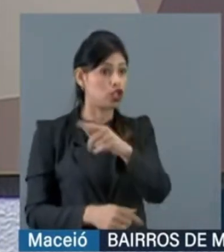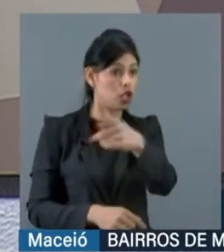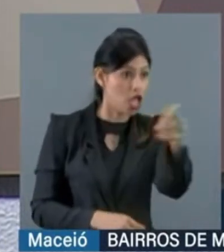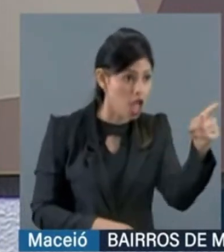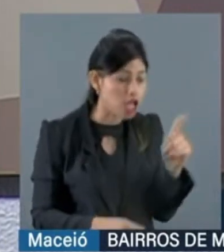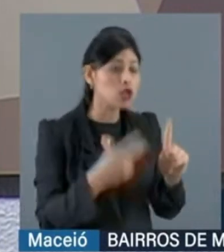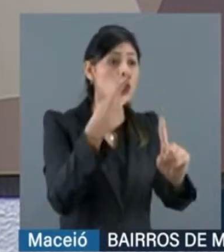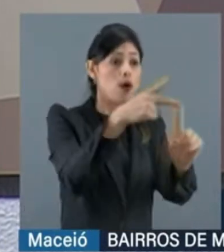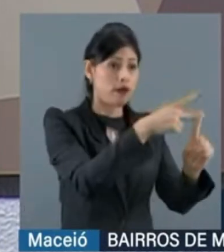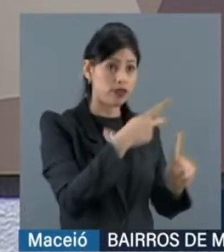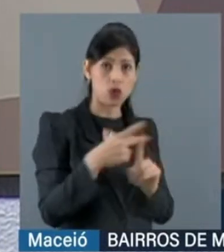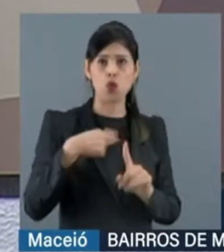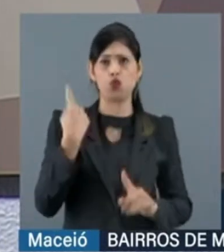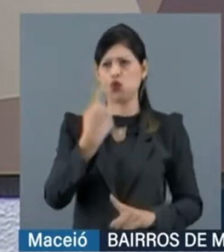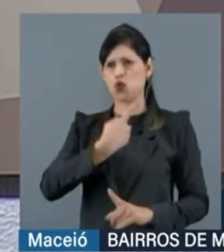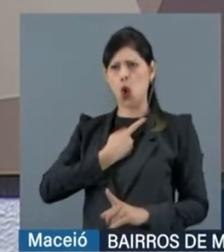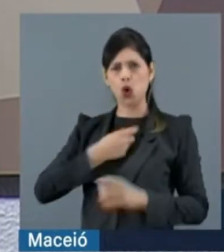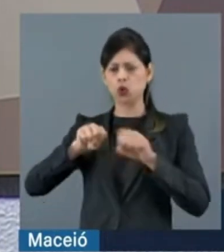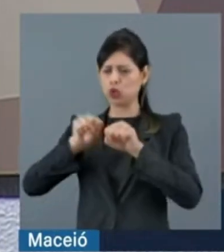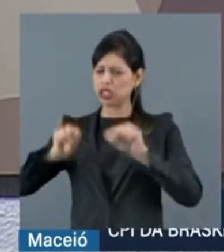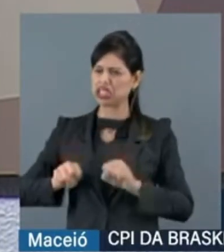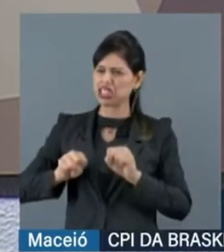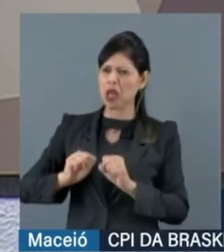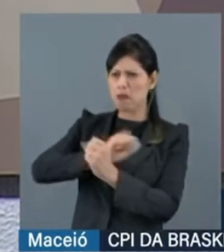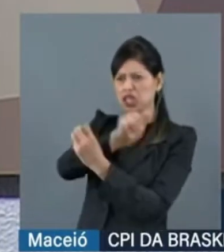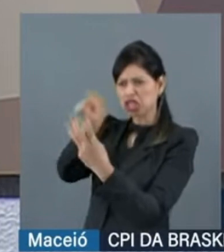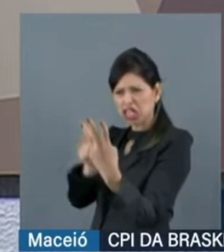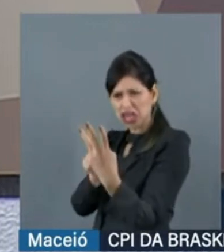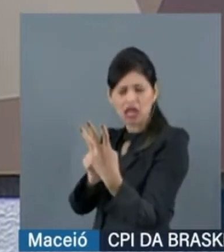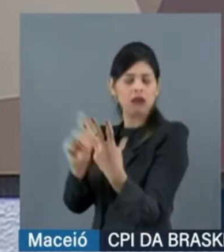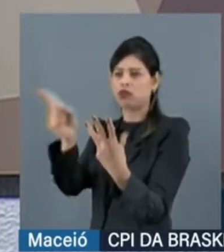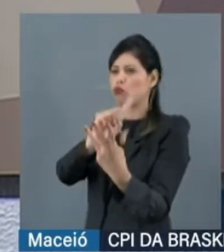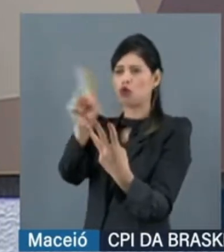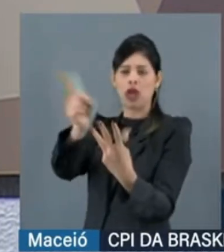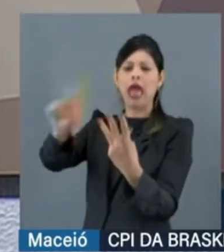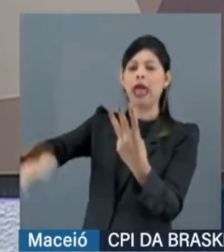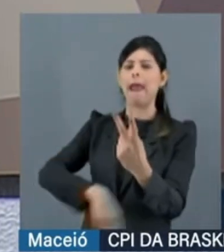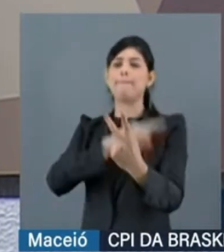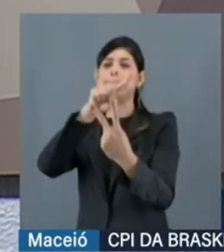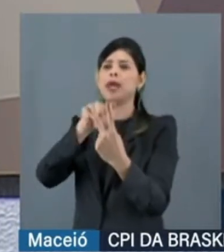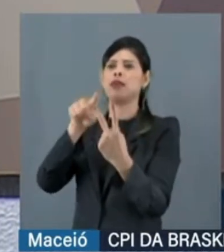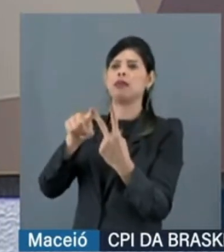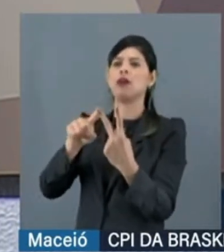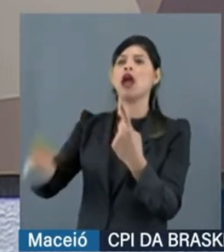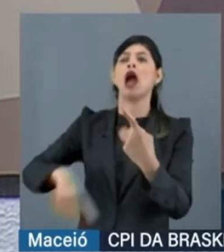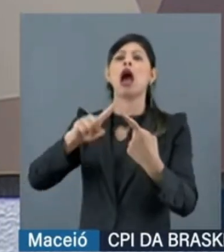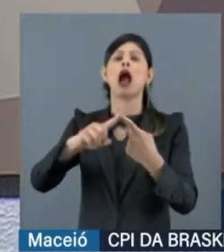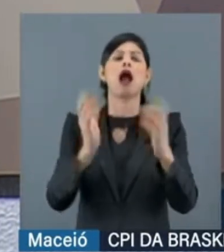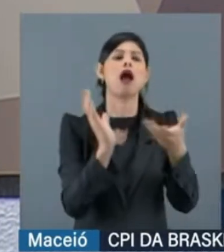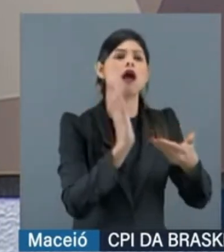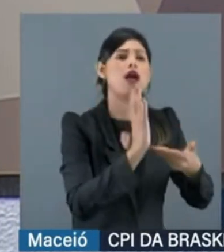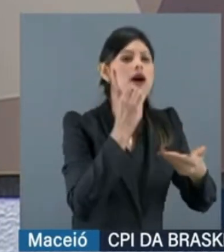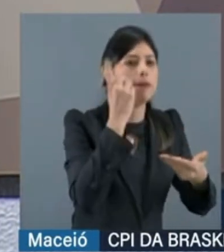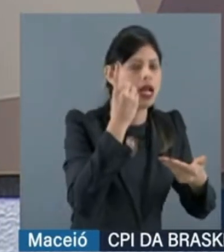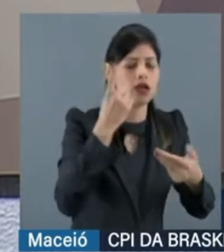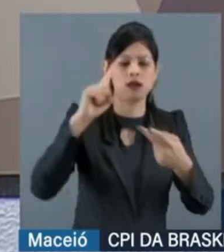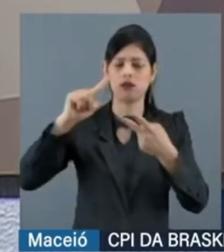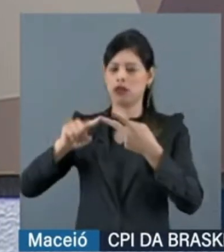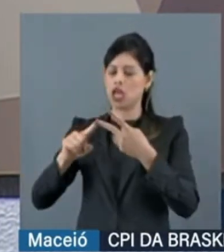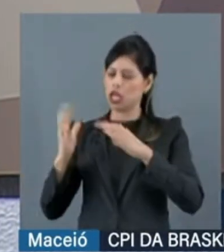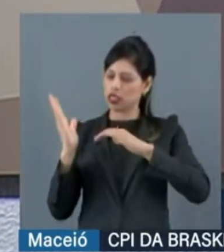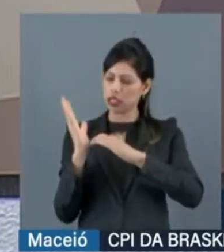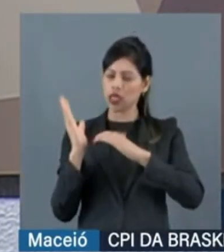não é tricameral. O nosso sistema é bicameral. Câmara e Senado. Não existe um